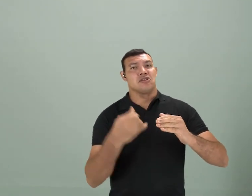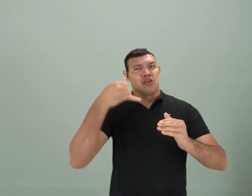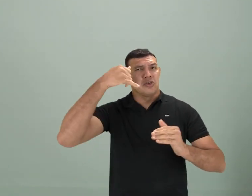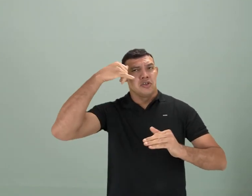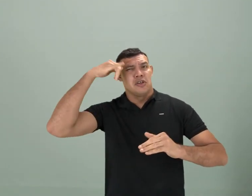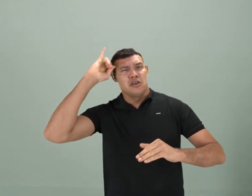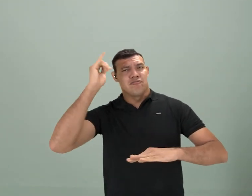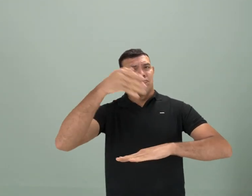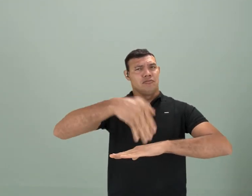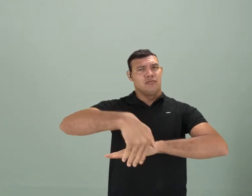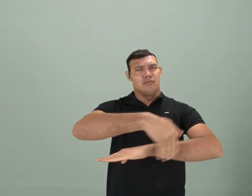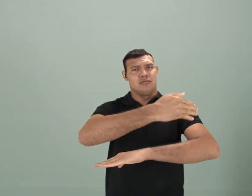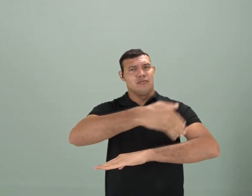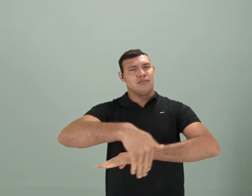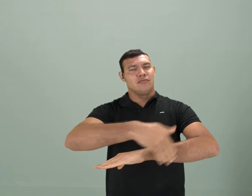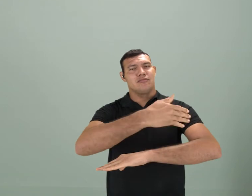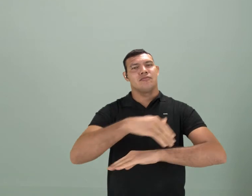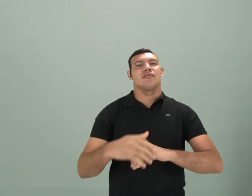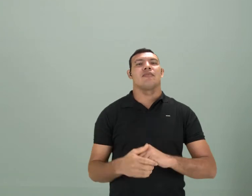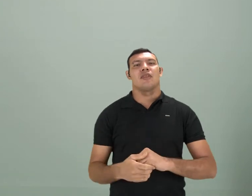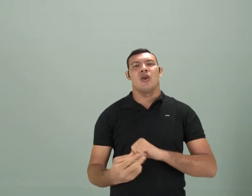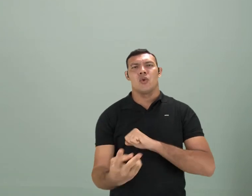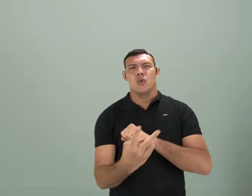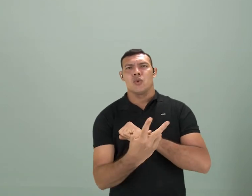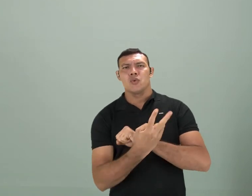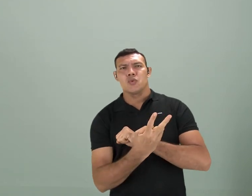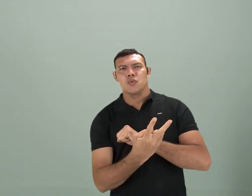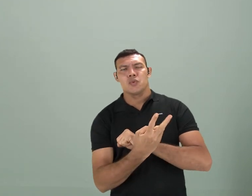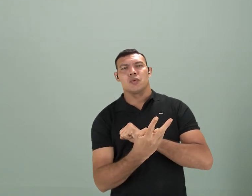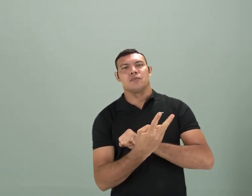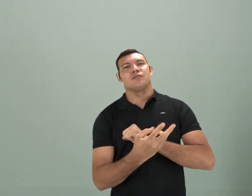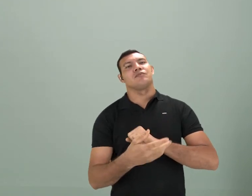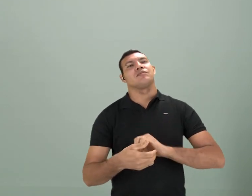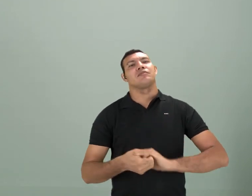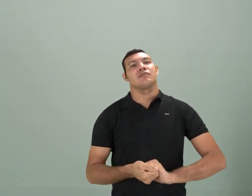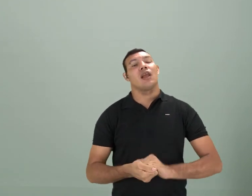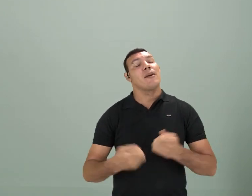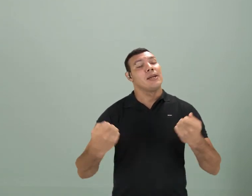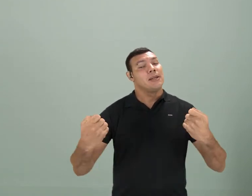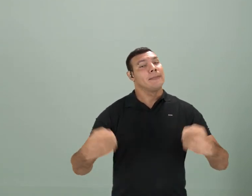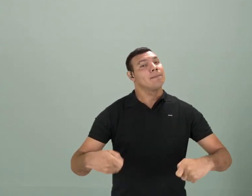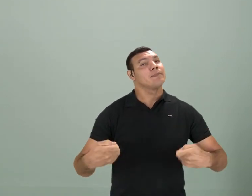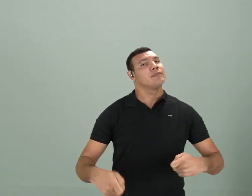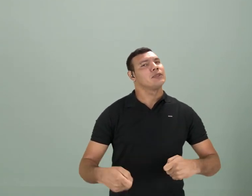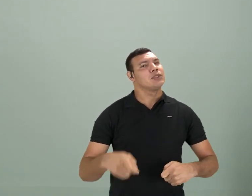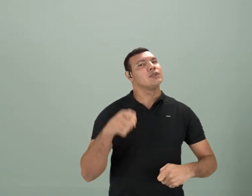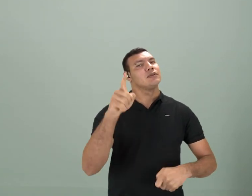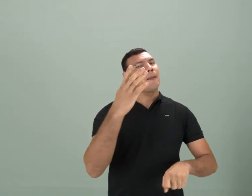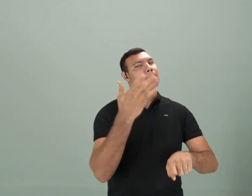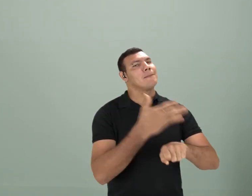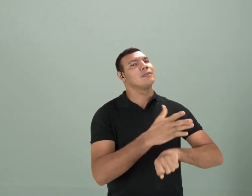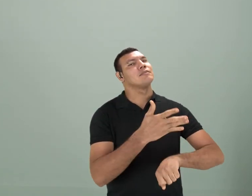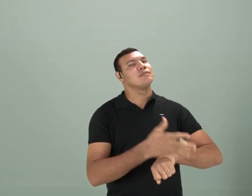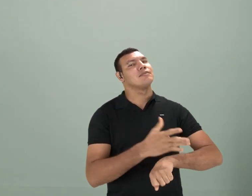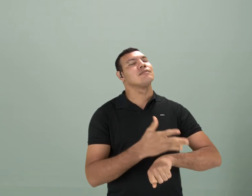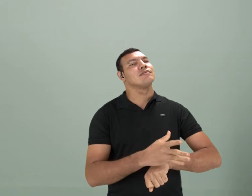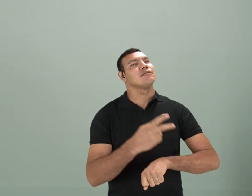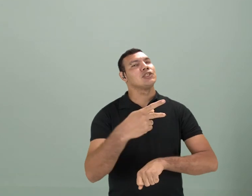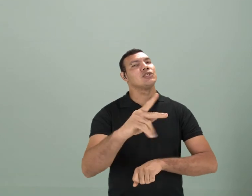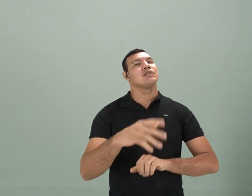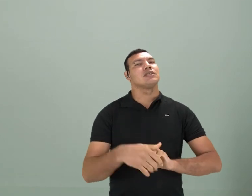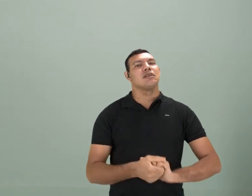isolados, tá? Resguardados do perigo do contágio, mas é necessário que vocês também façam a parte de vocês, não só ficar